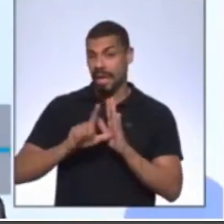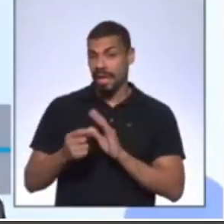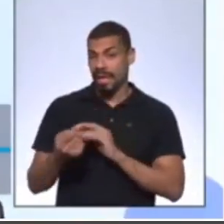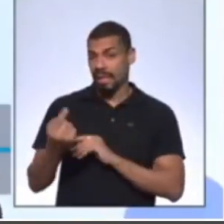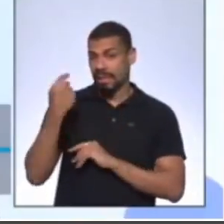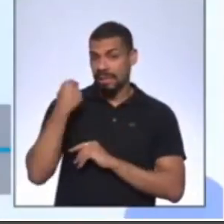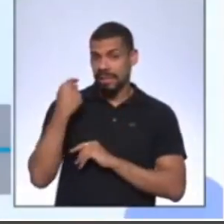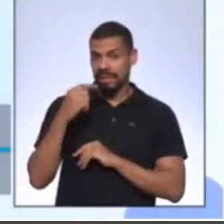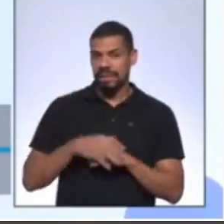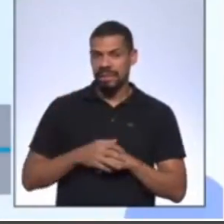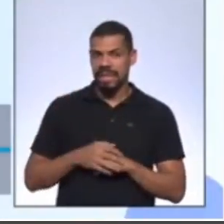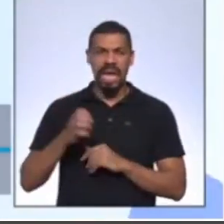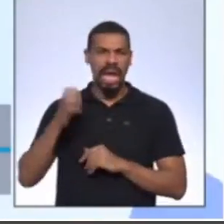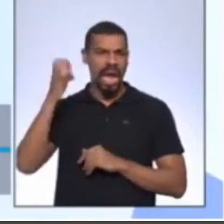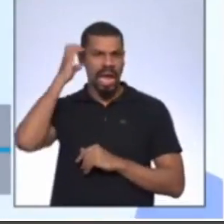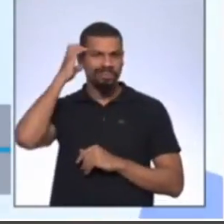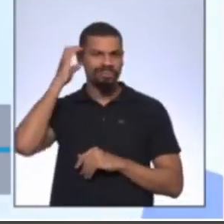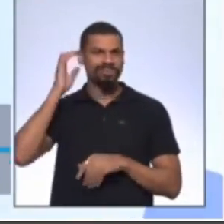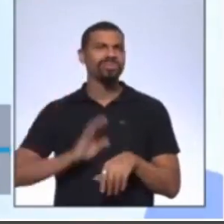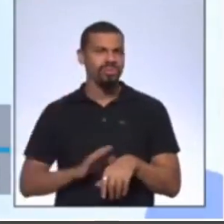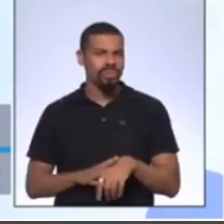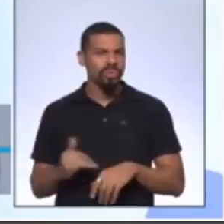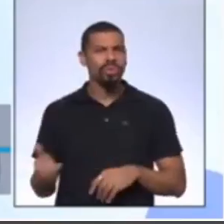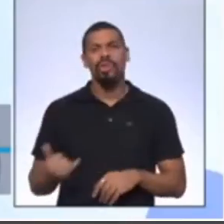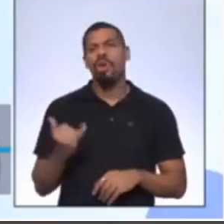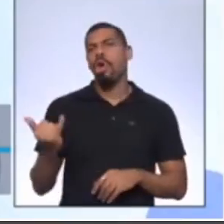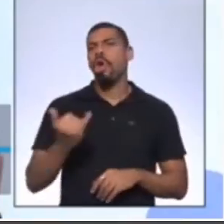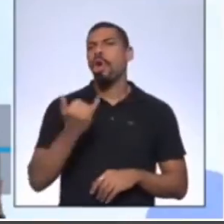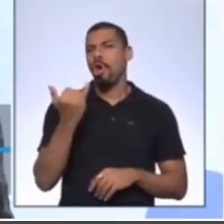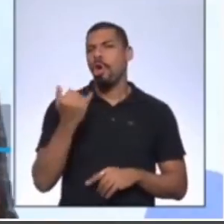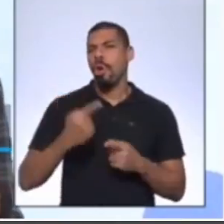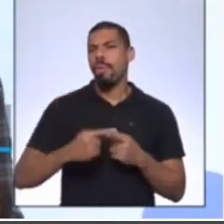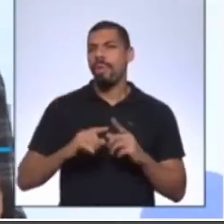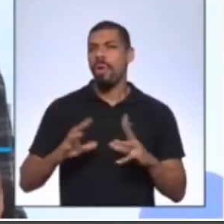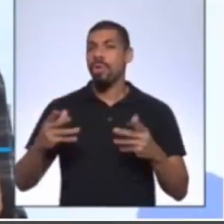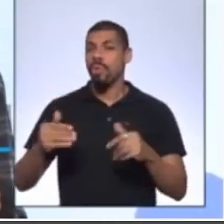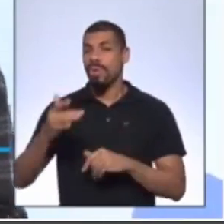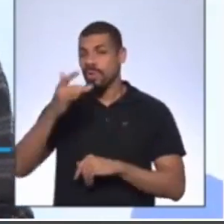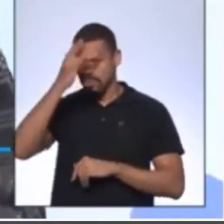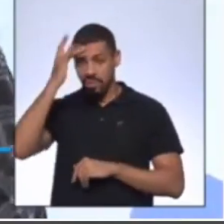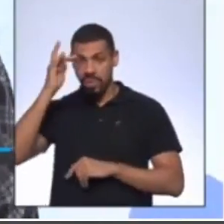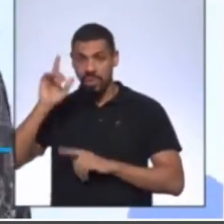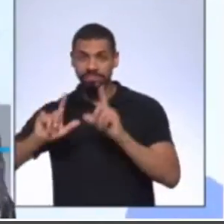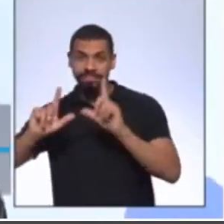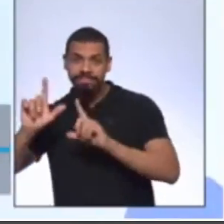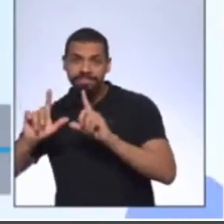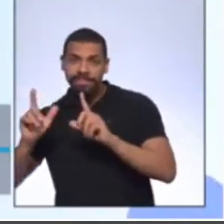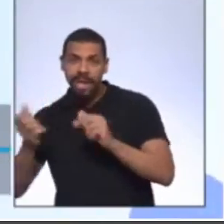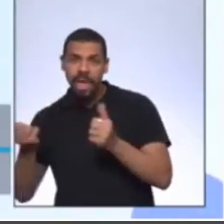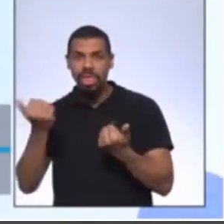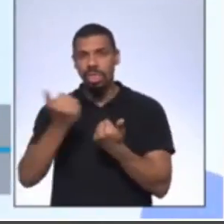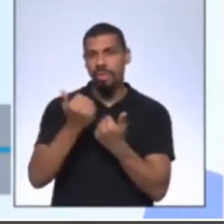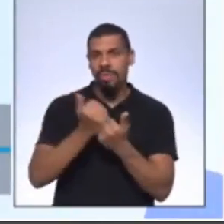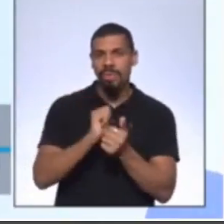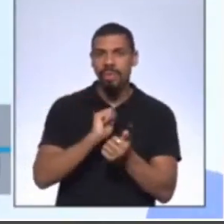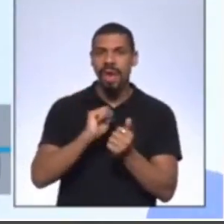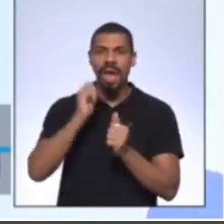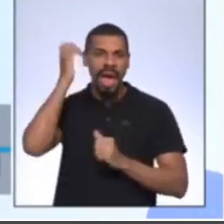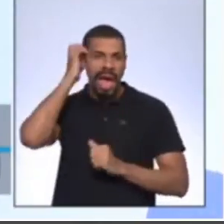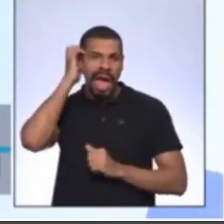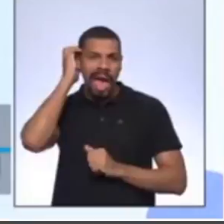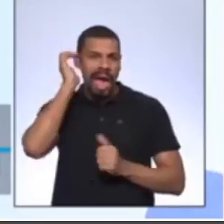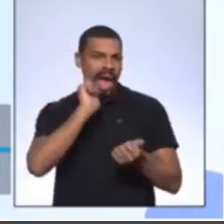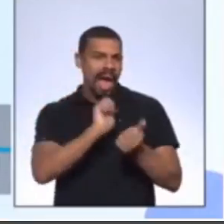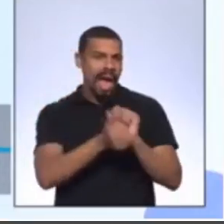a gente fala que o rádio foi muito importante porque o rádio era a televisão da família antes então os jogos de futebol começava